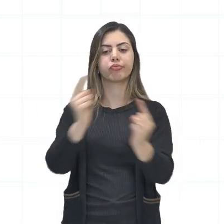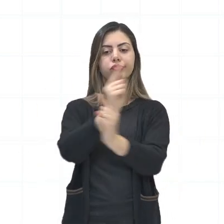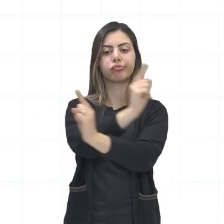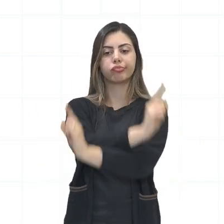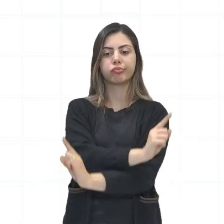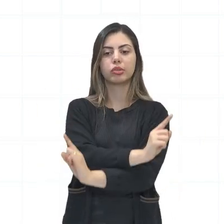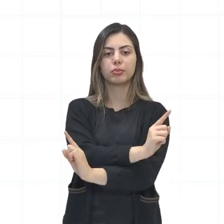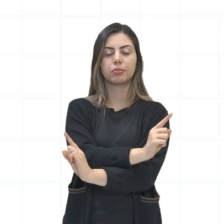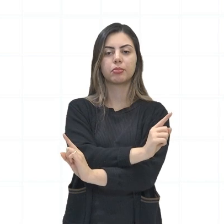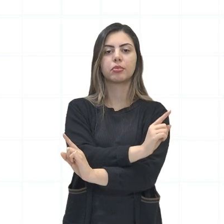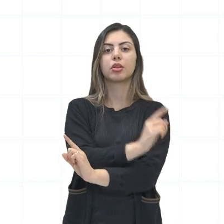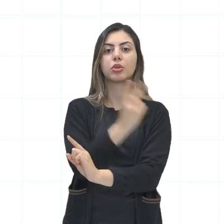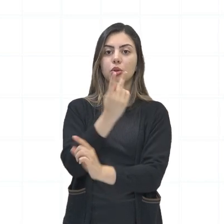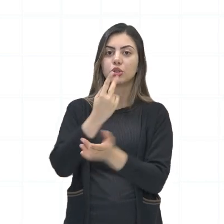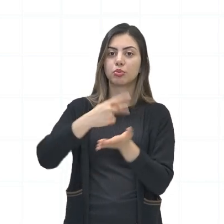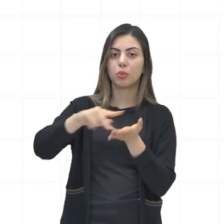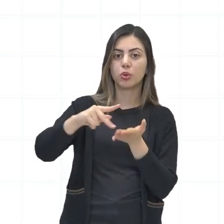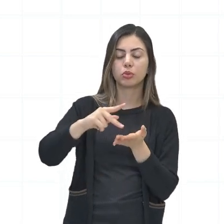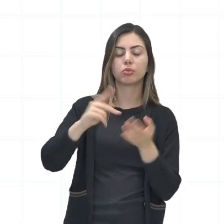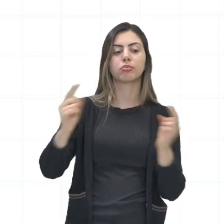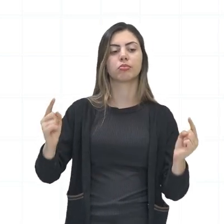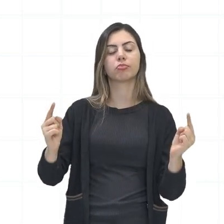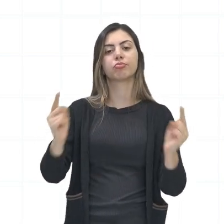e assim vice-versa. Tá bom?